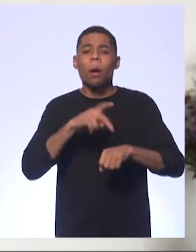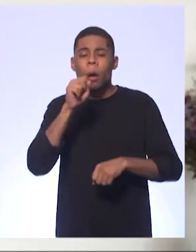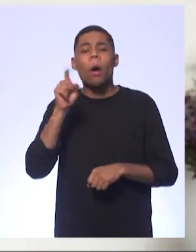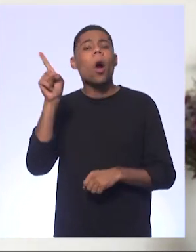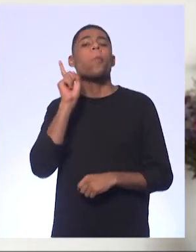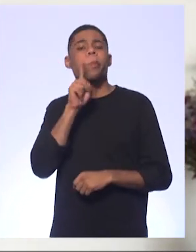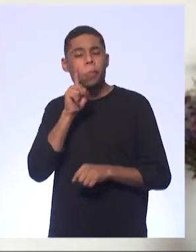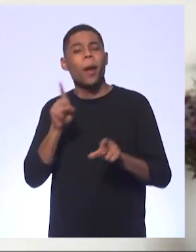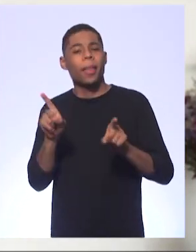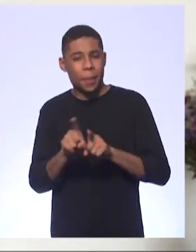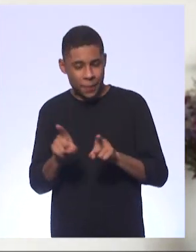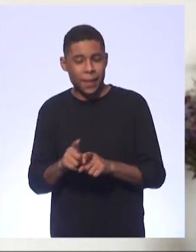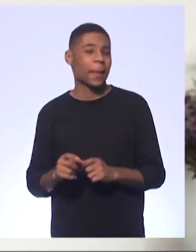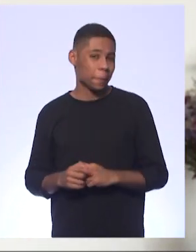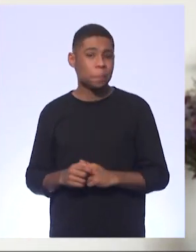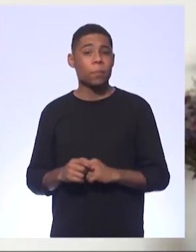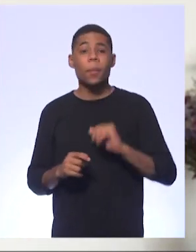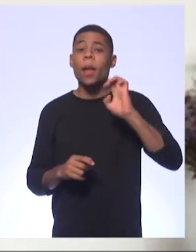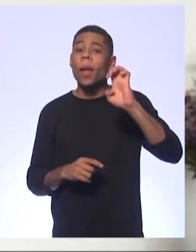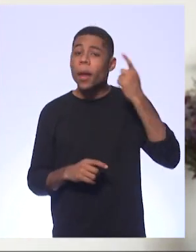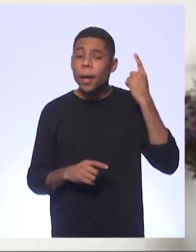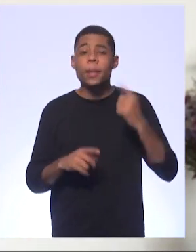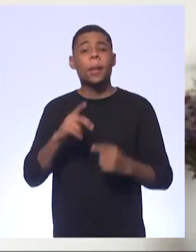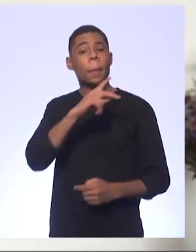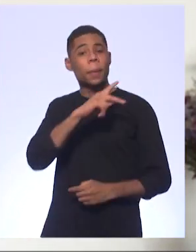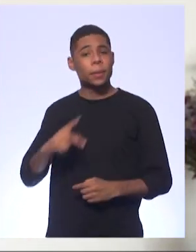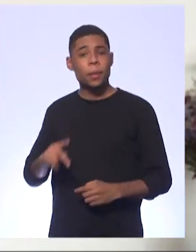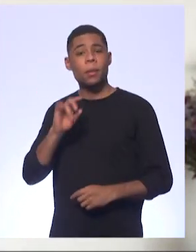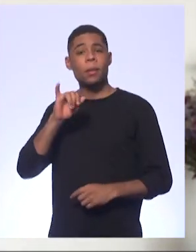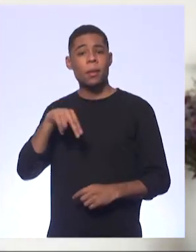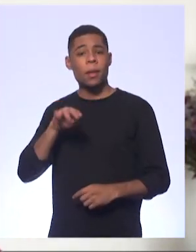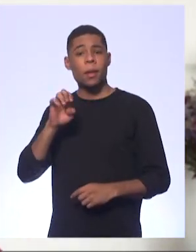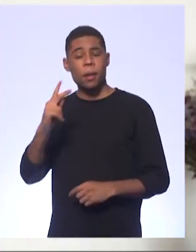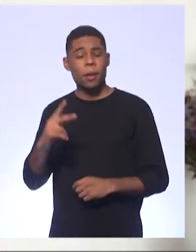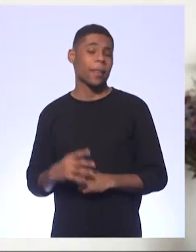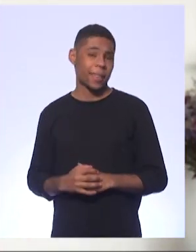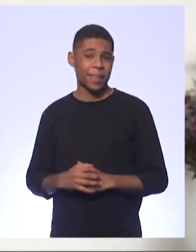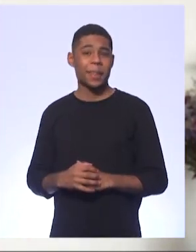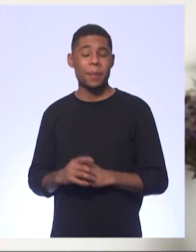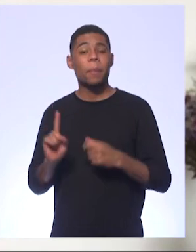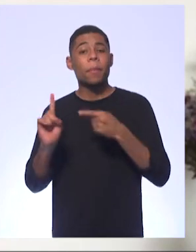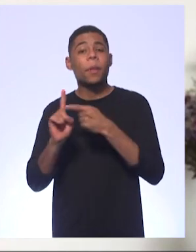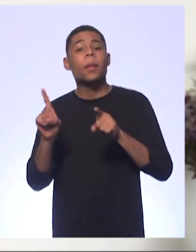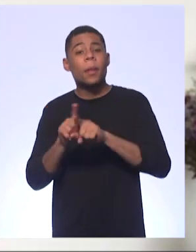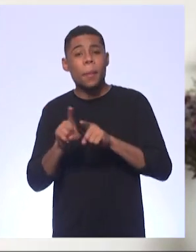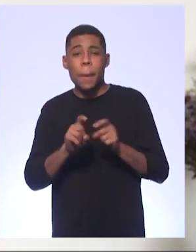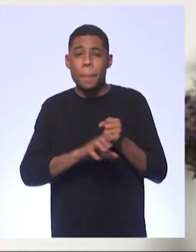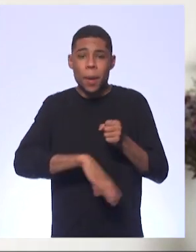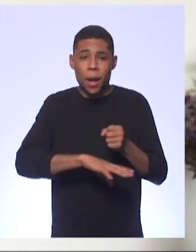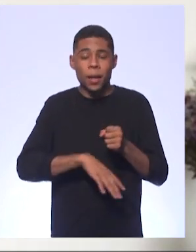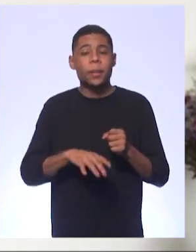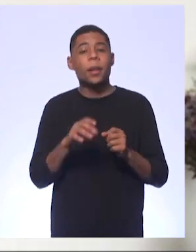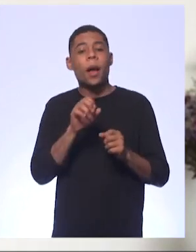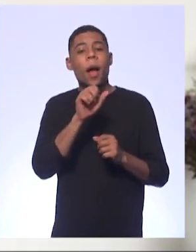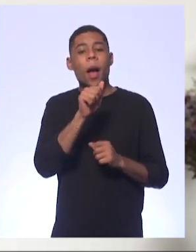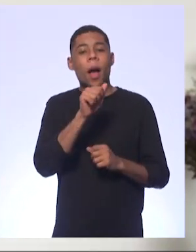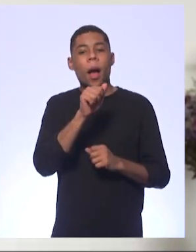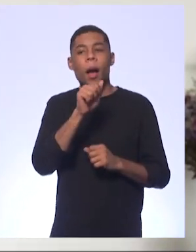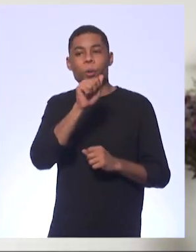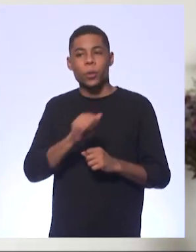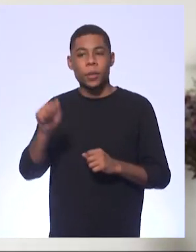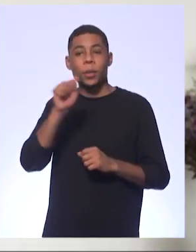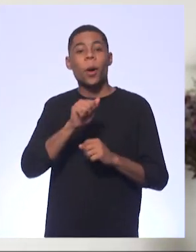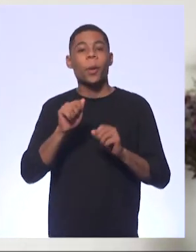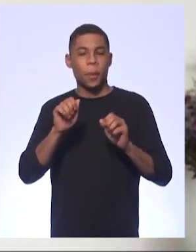Unidos, ex-presidente do INEP, ex-presidente da ABAV, que é a Associação Brasileira